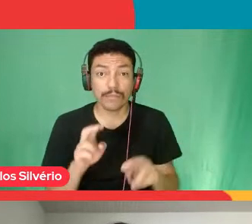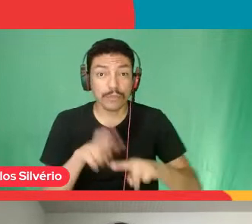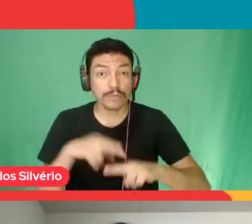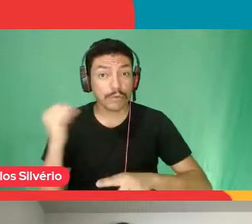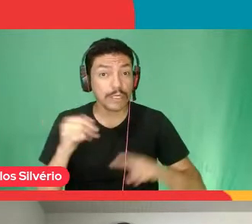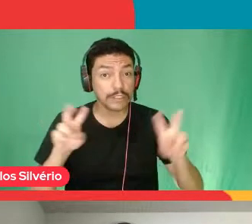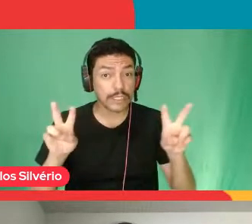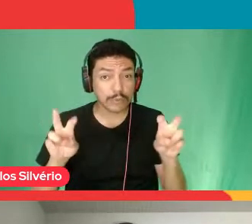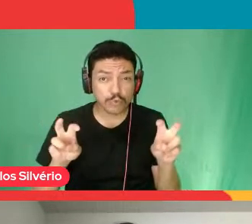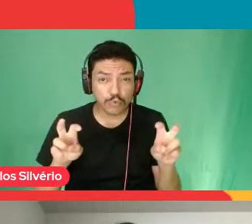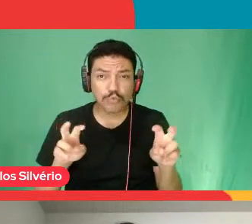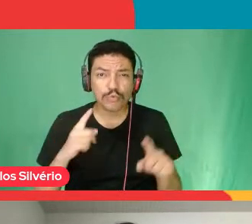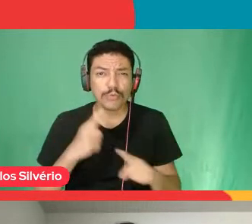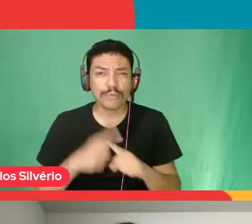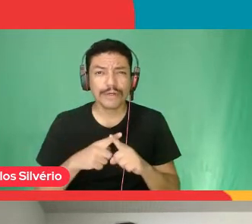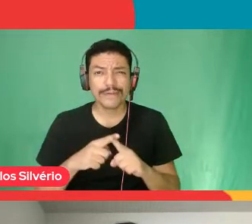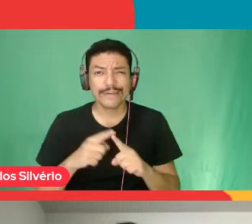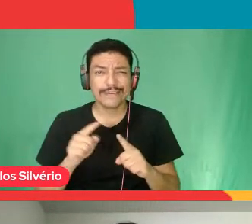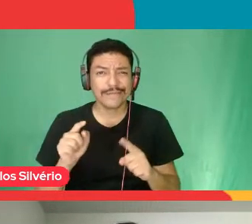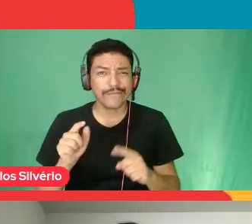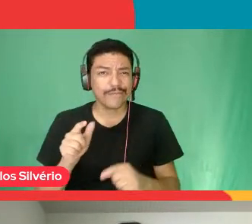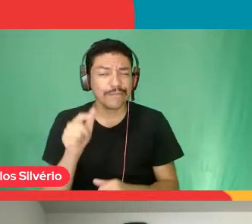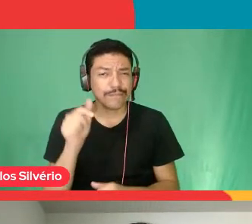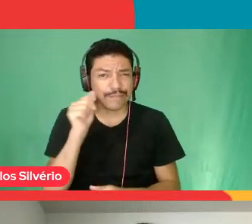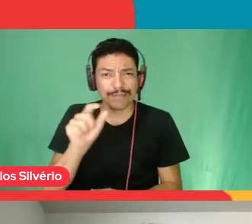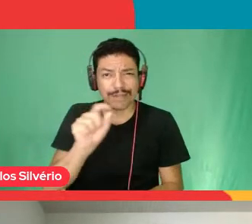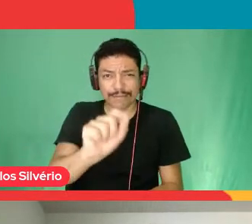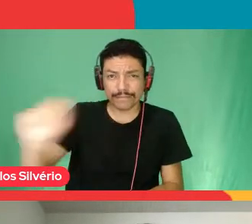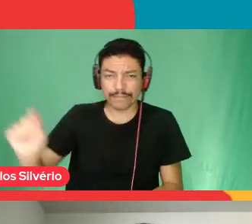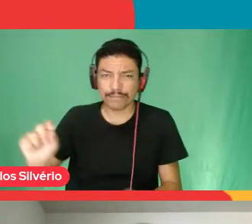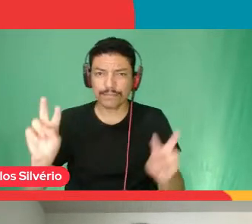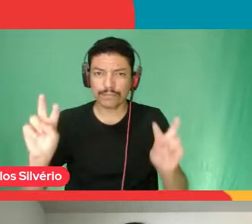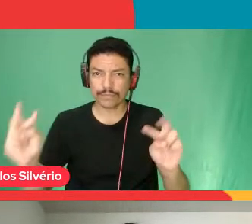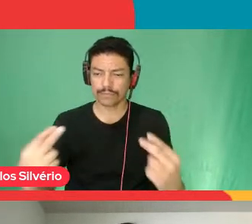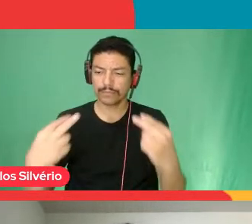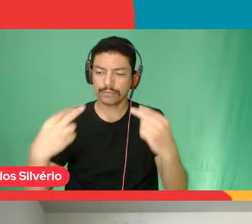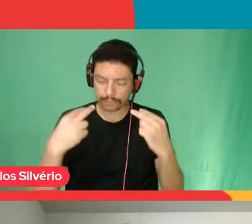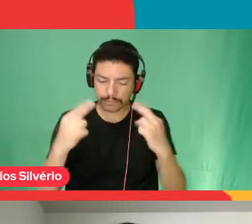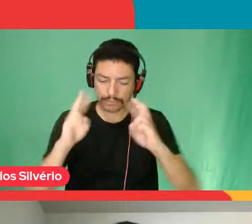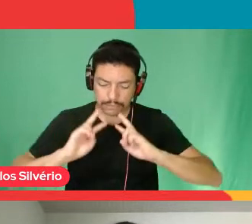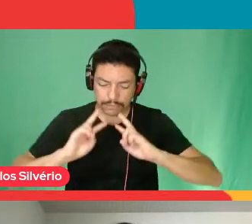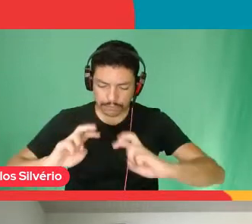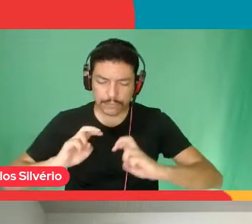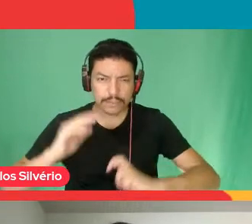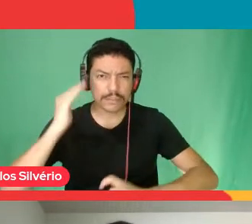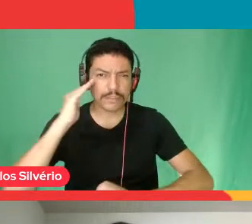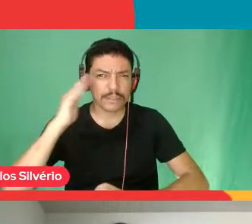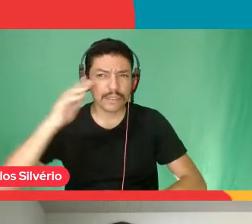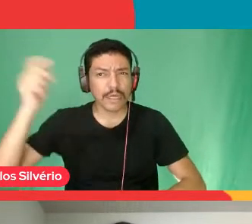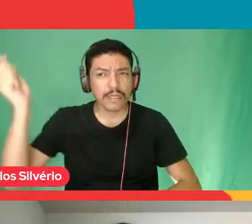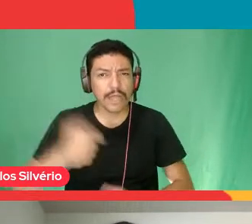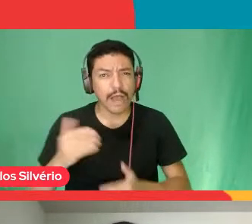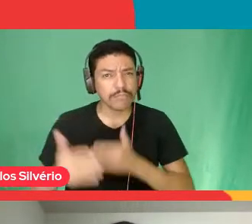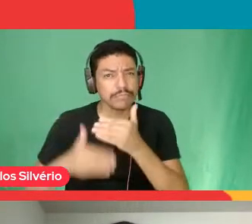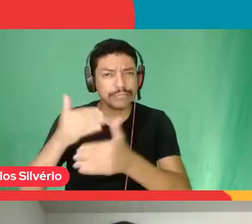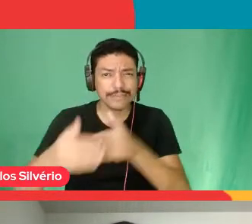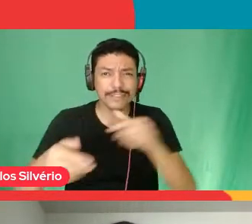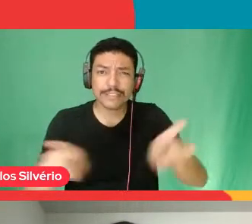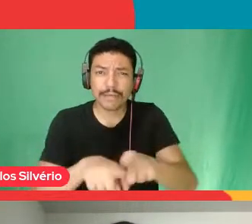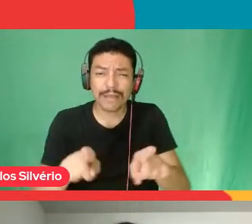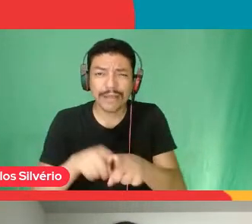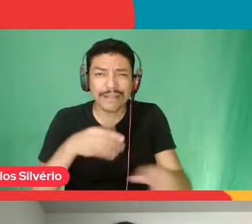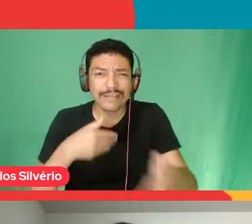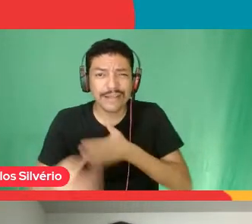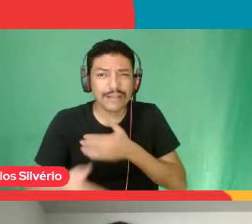a gente pautar isso aqui, para que outras mulheres se vejam, para que outras mulheres entendam que também é possível, independente de se você